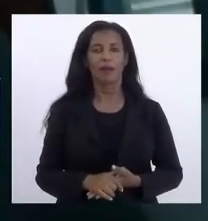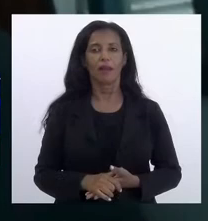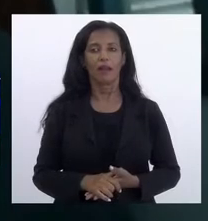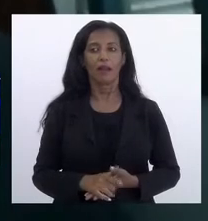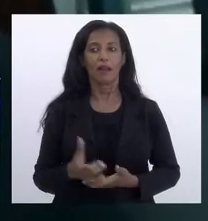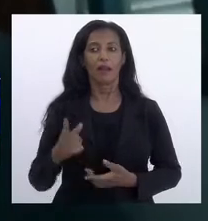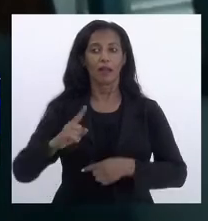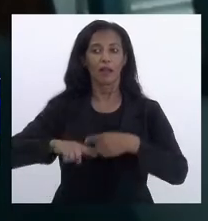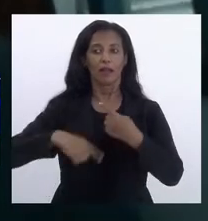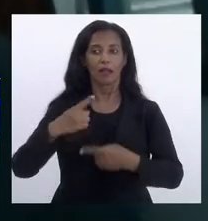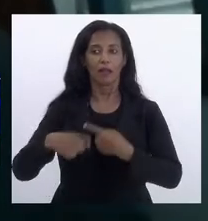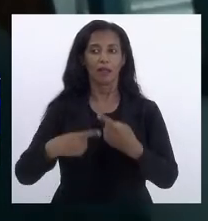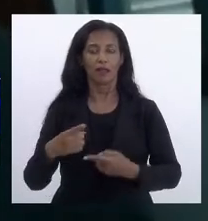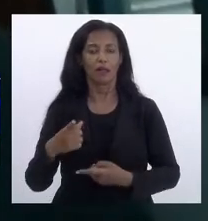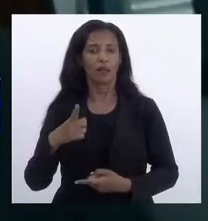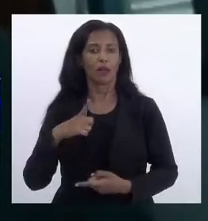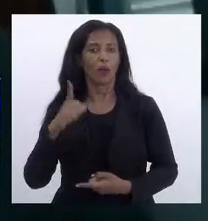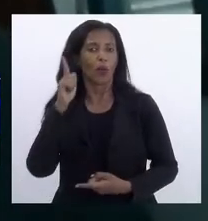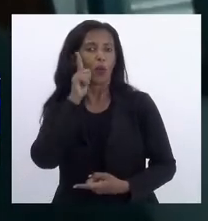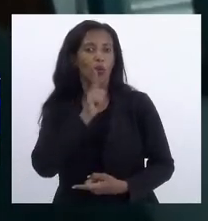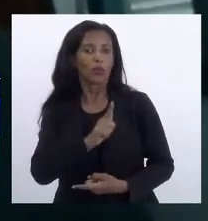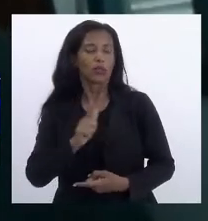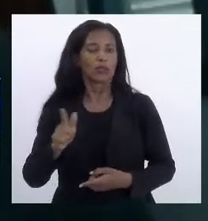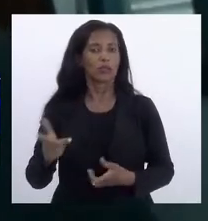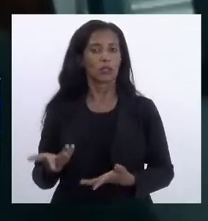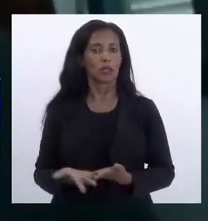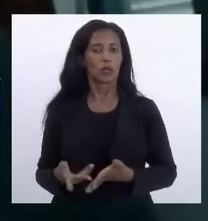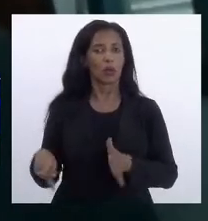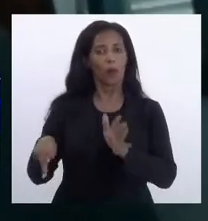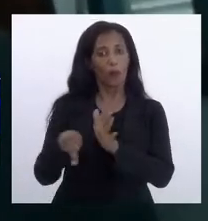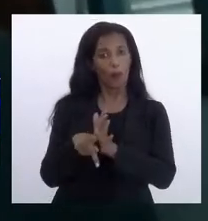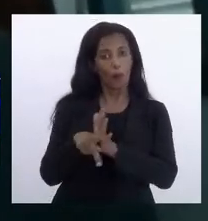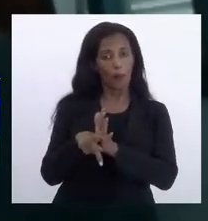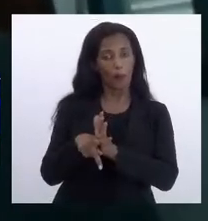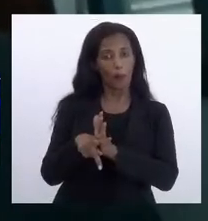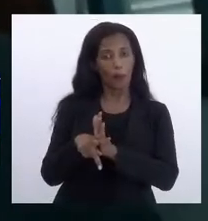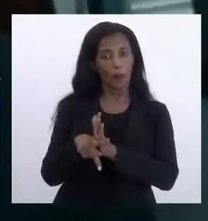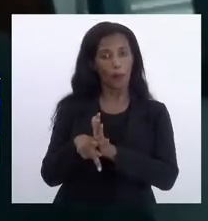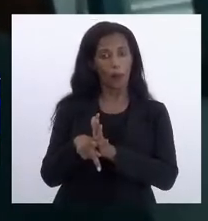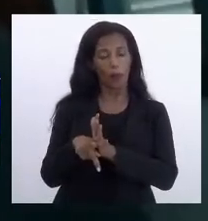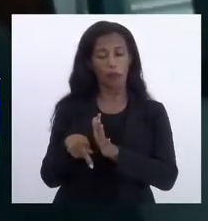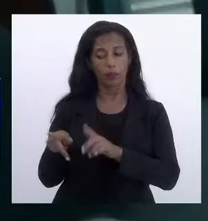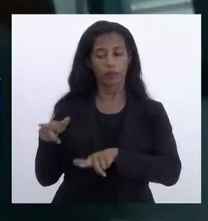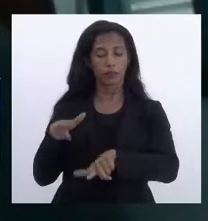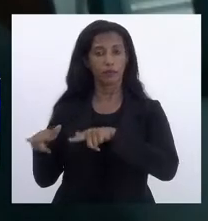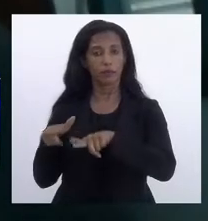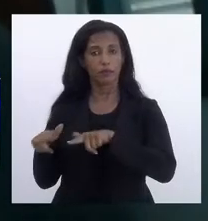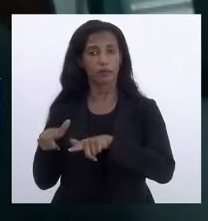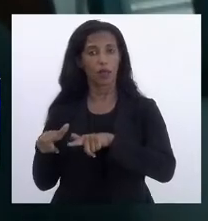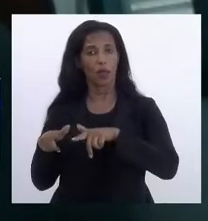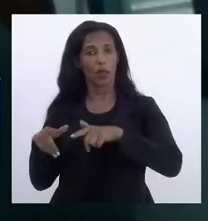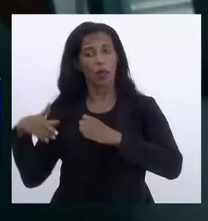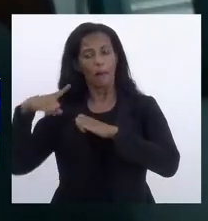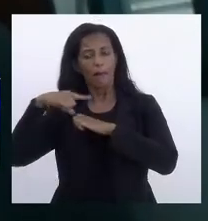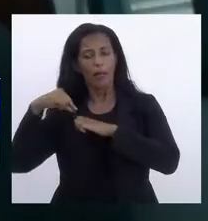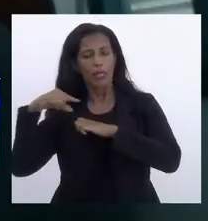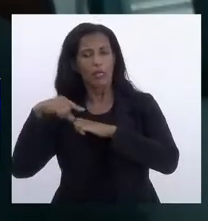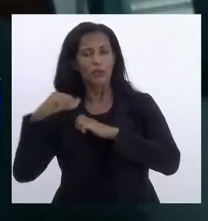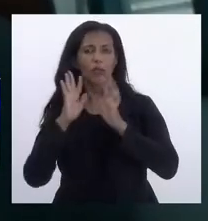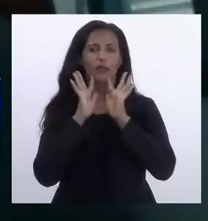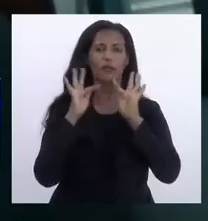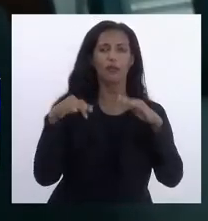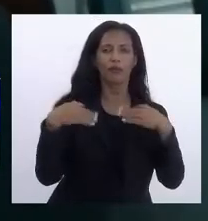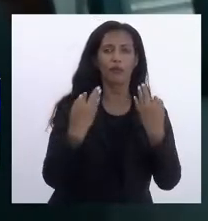e depois montaram, né, com apoio da AgeRio, microempreendimentos